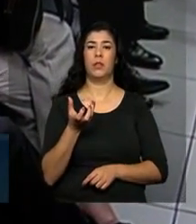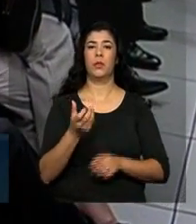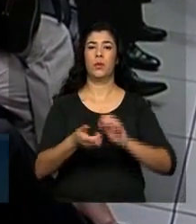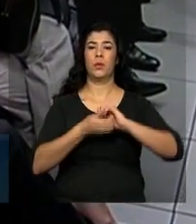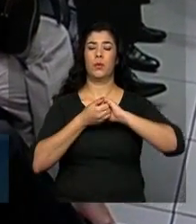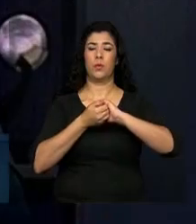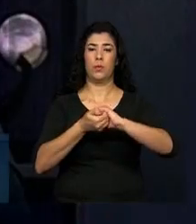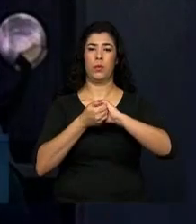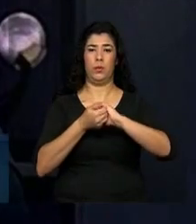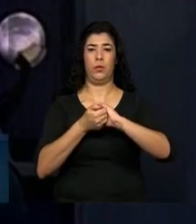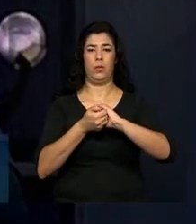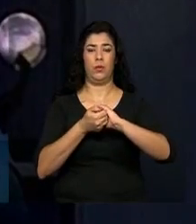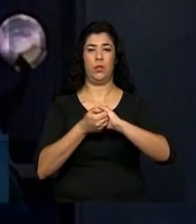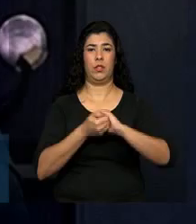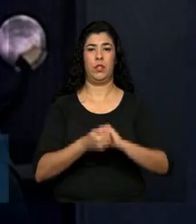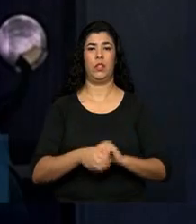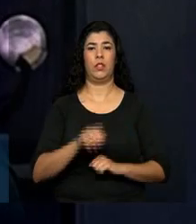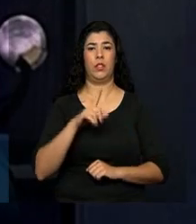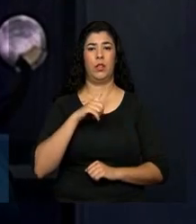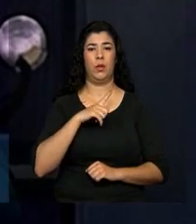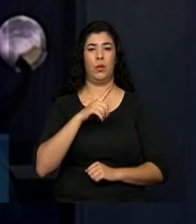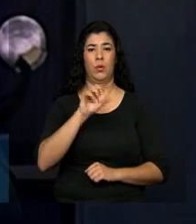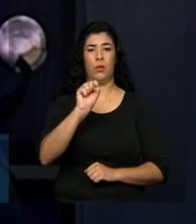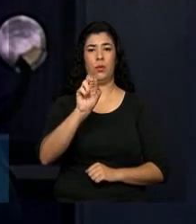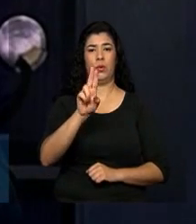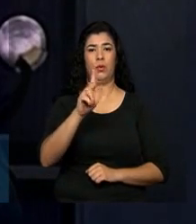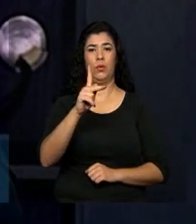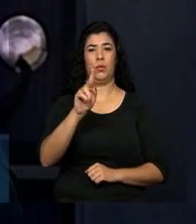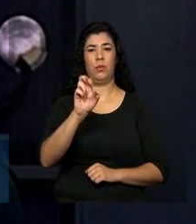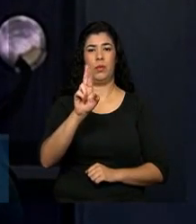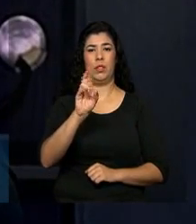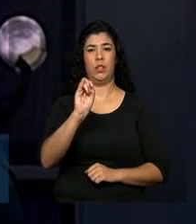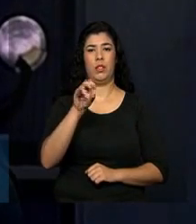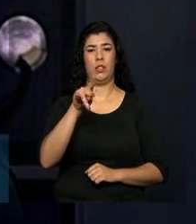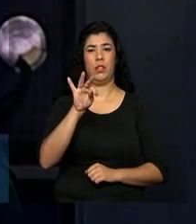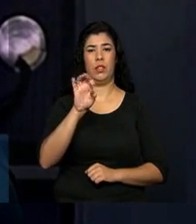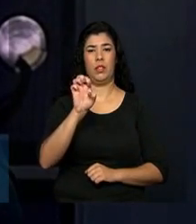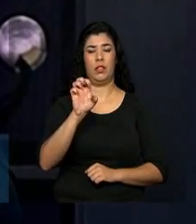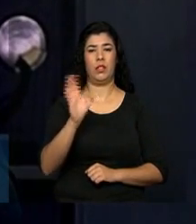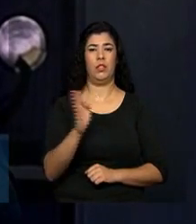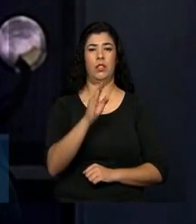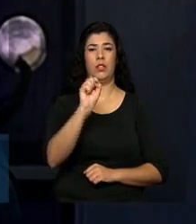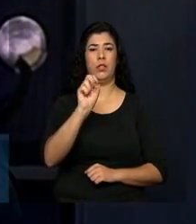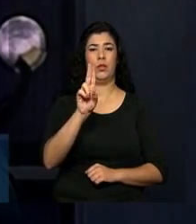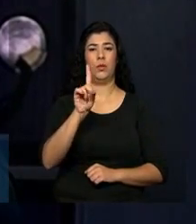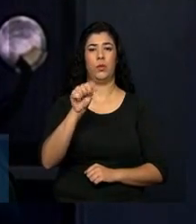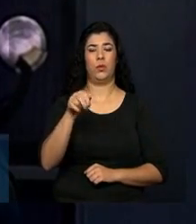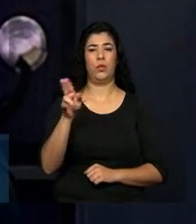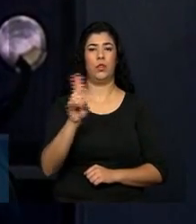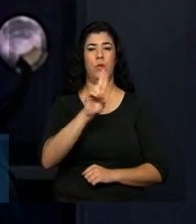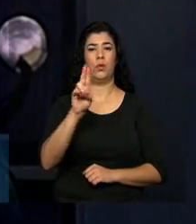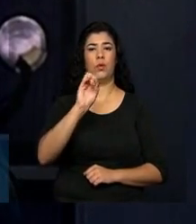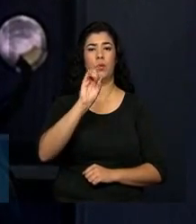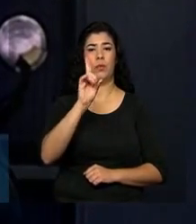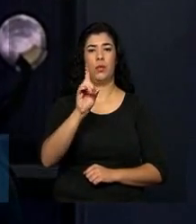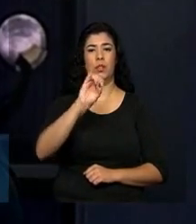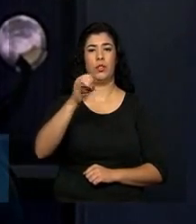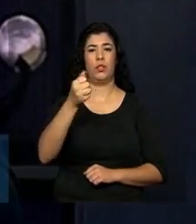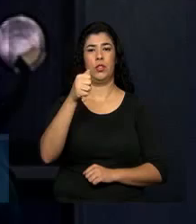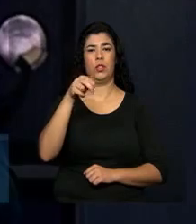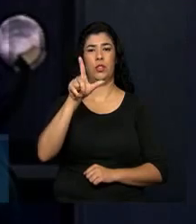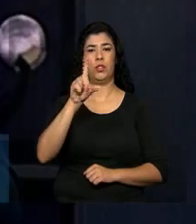o superintendente da Sudan de Jalma Bezerra superintendente da